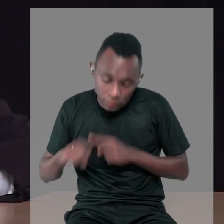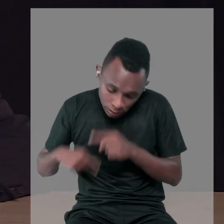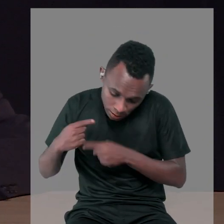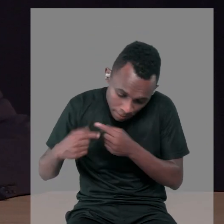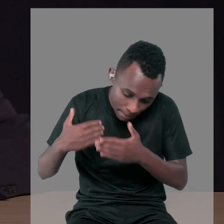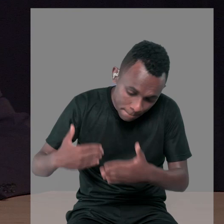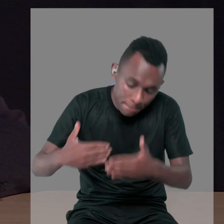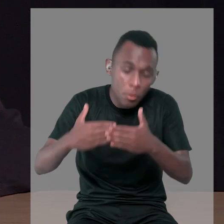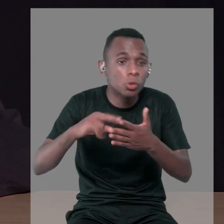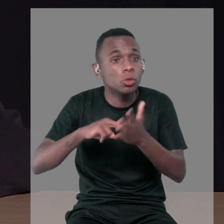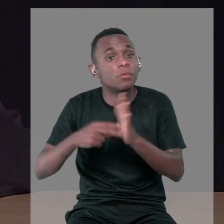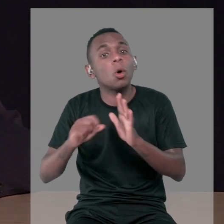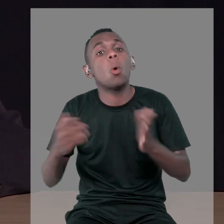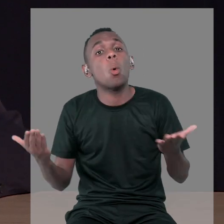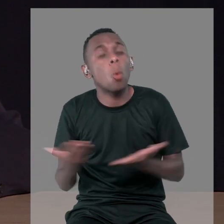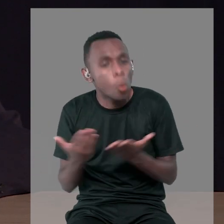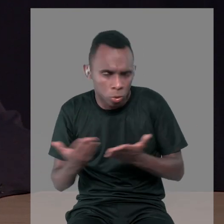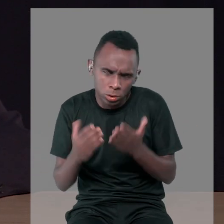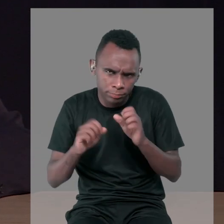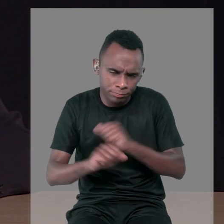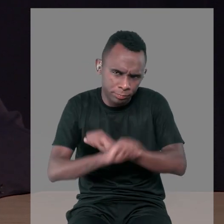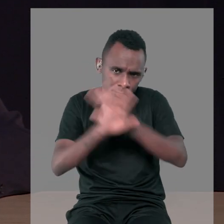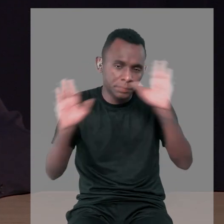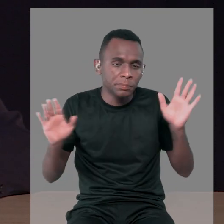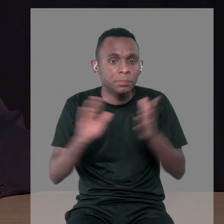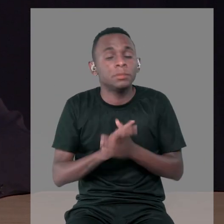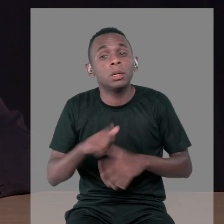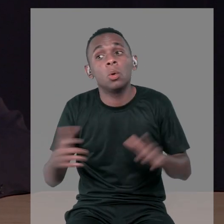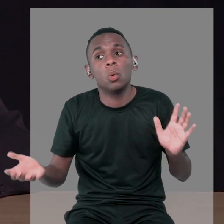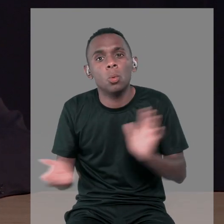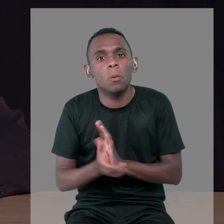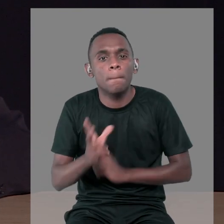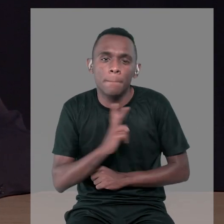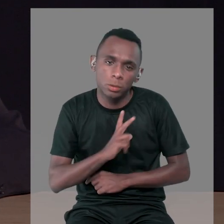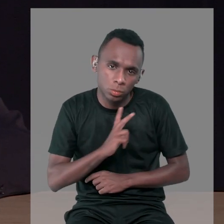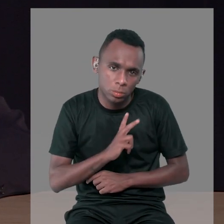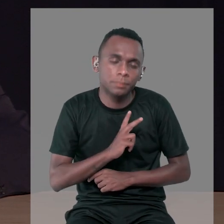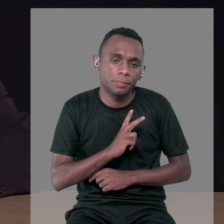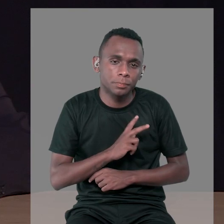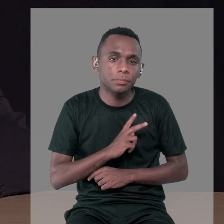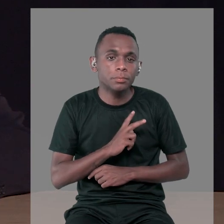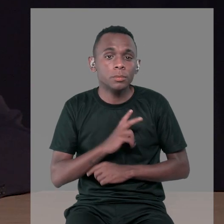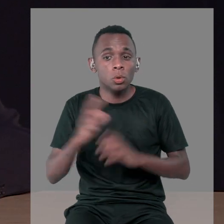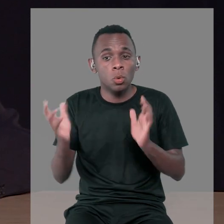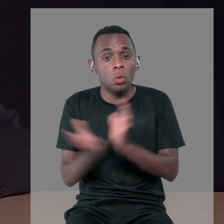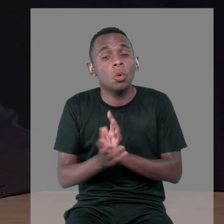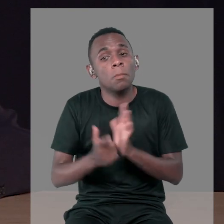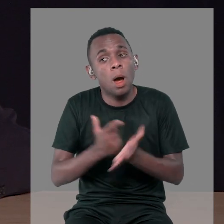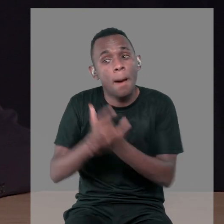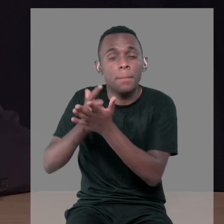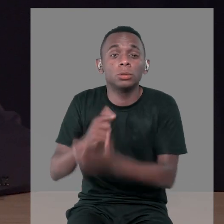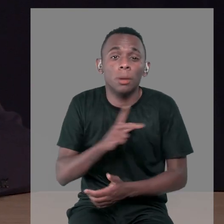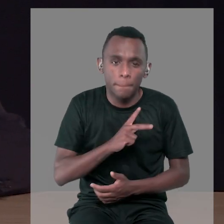hoje, de forma mais ampla, que é de um exército particular. Ou seja, grupo armado particular. O caráter